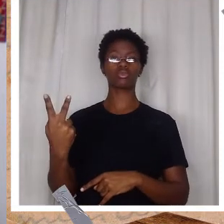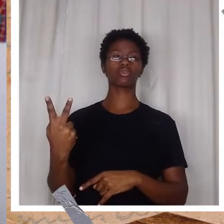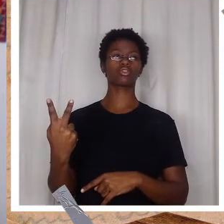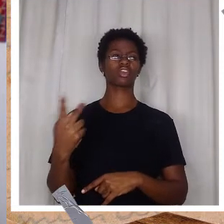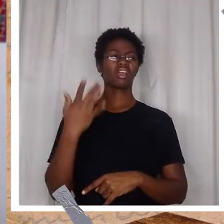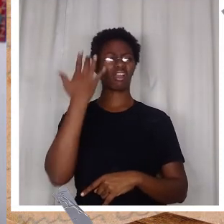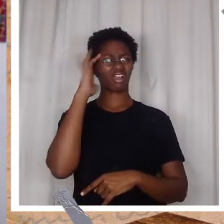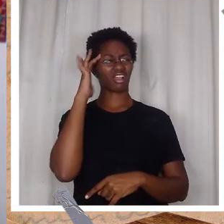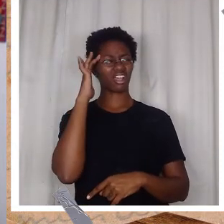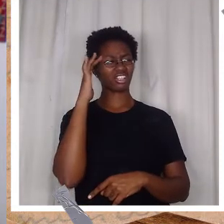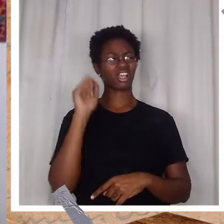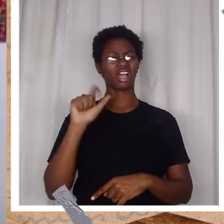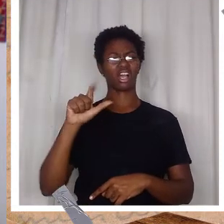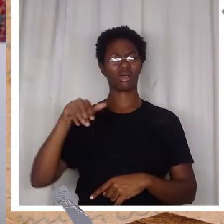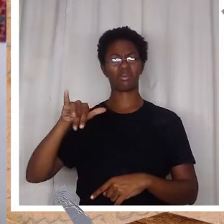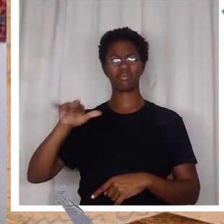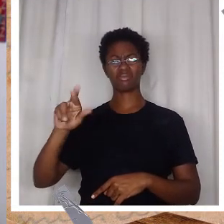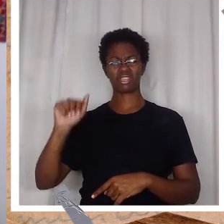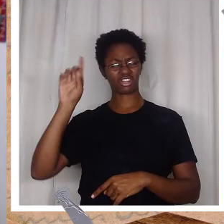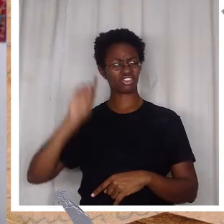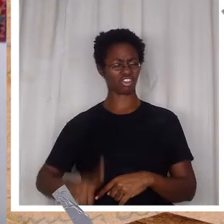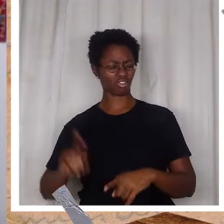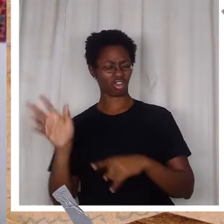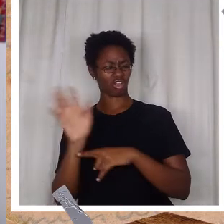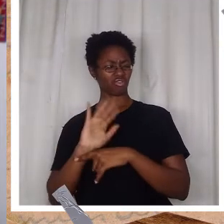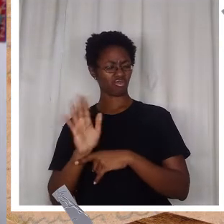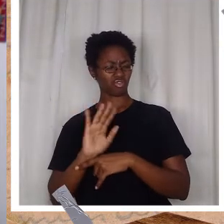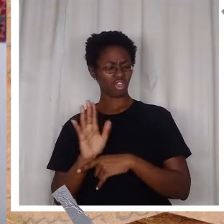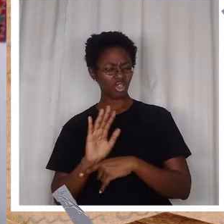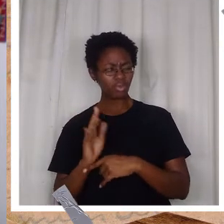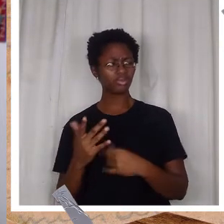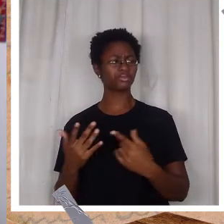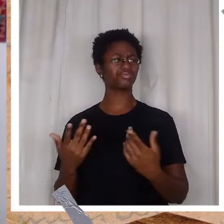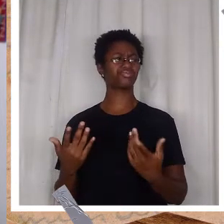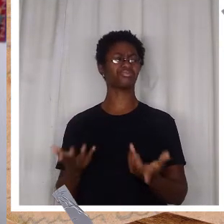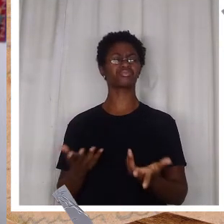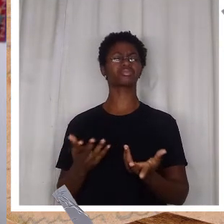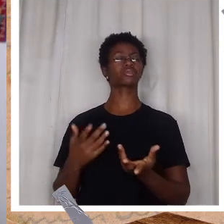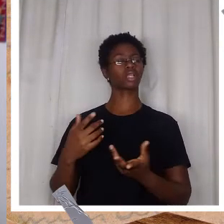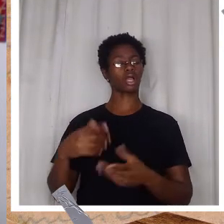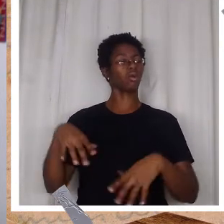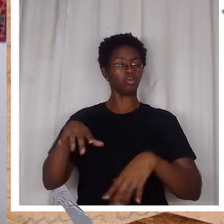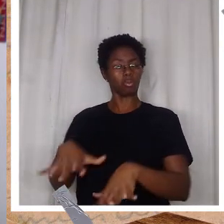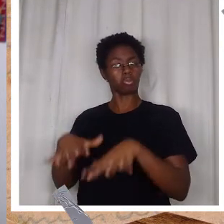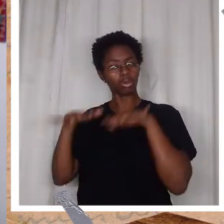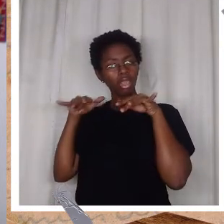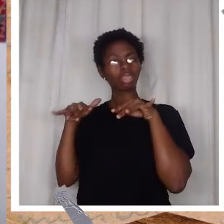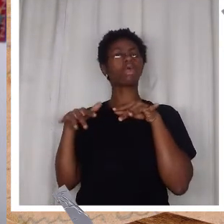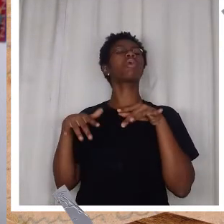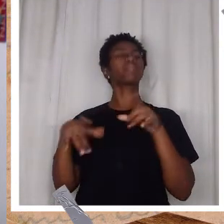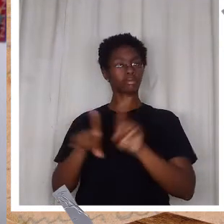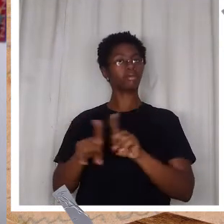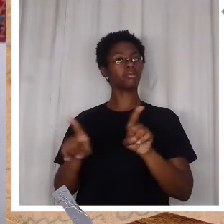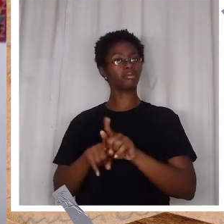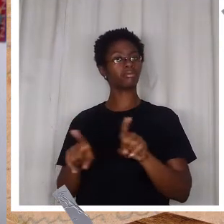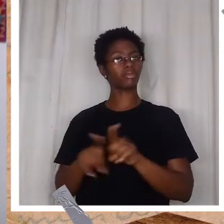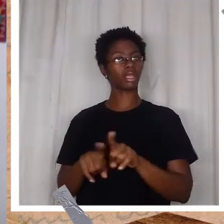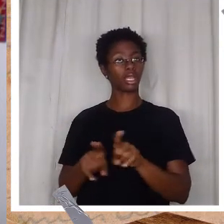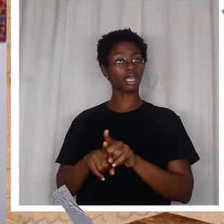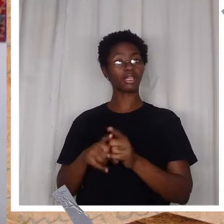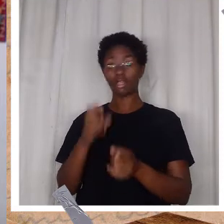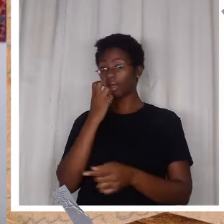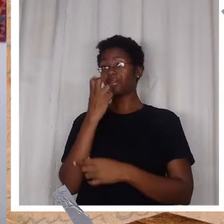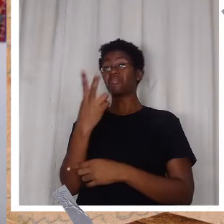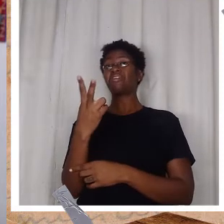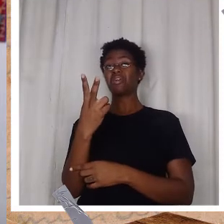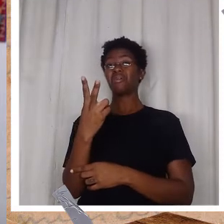Amir Haddad, ou supervisão do Amir Haddad, no monólogo, teve na plateia a contestação da